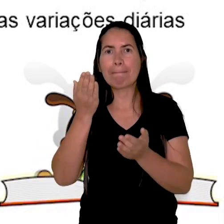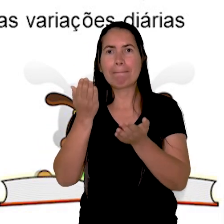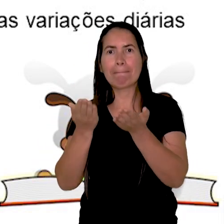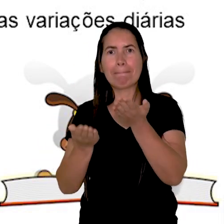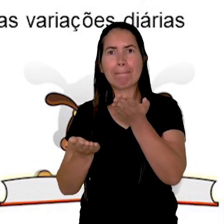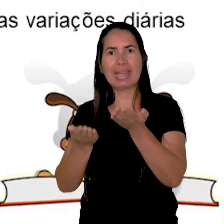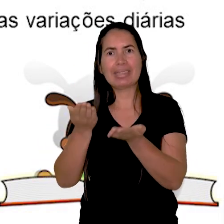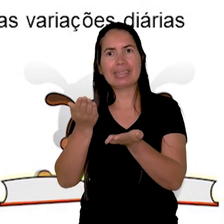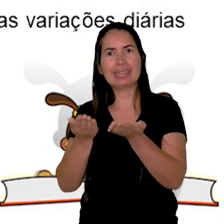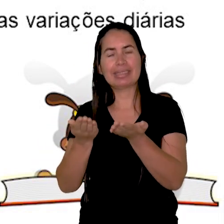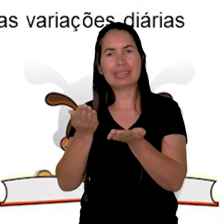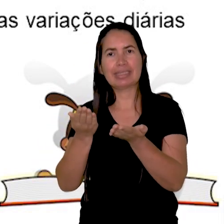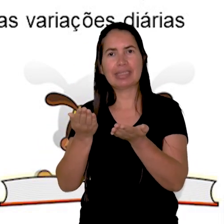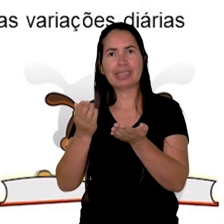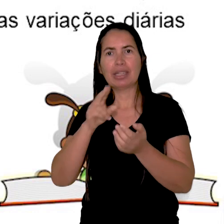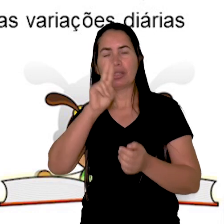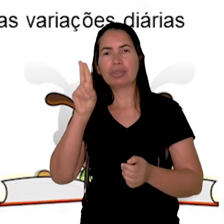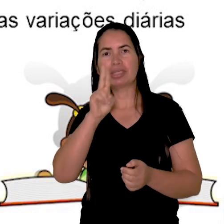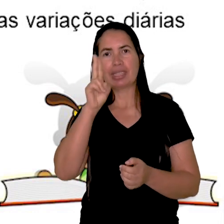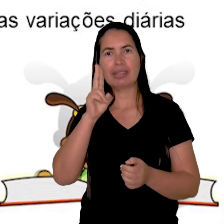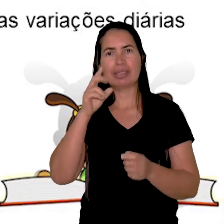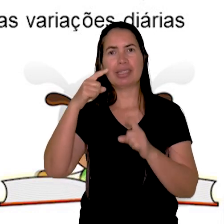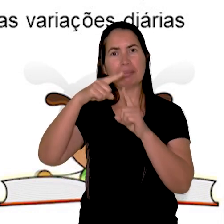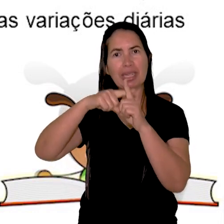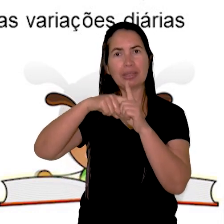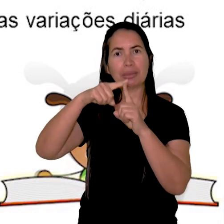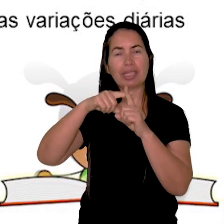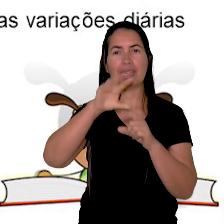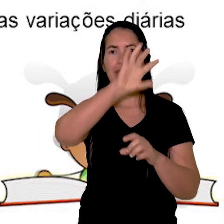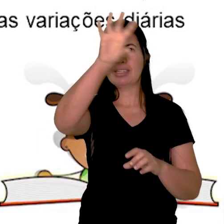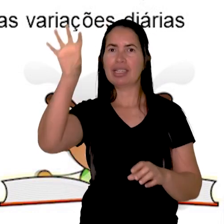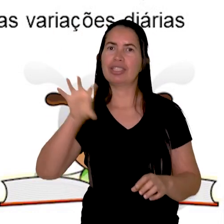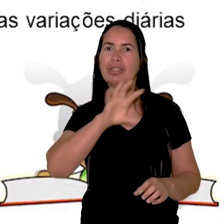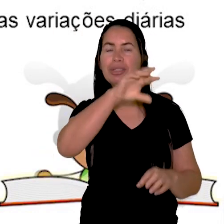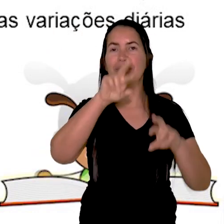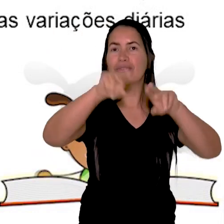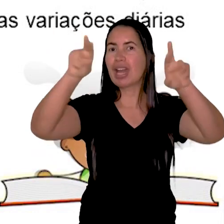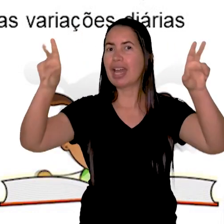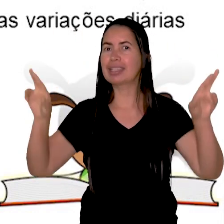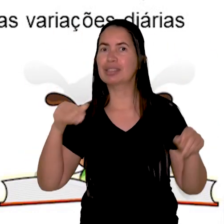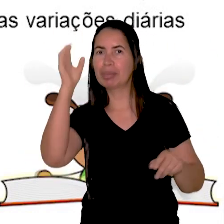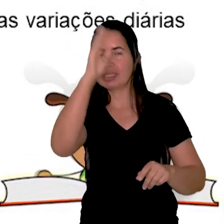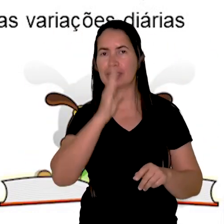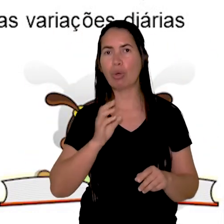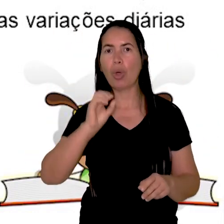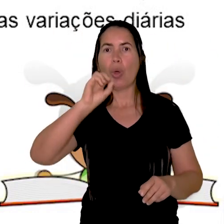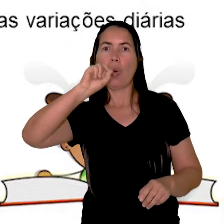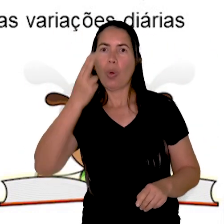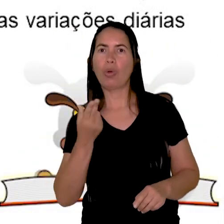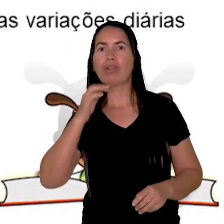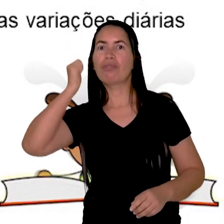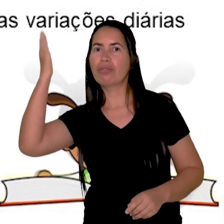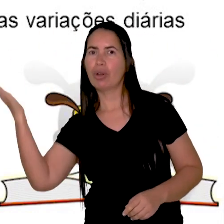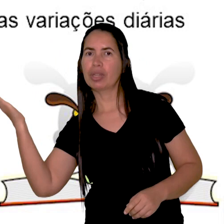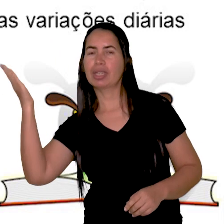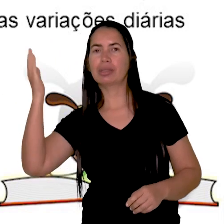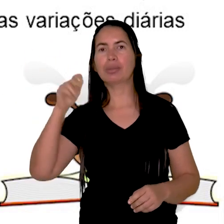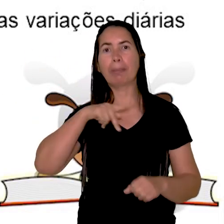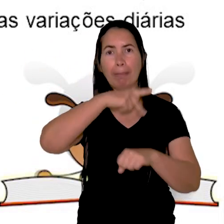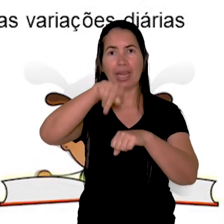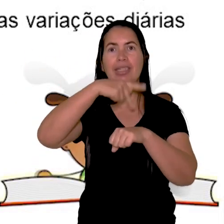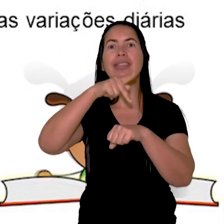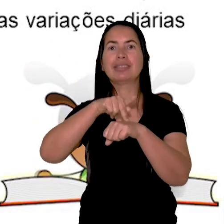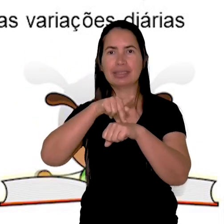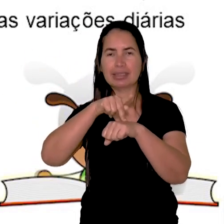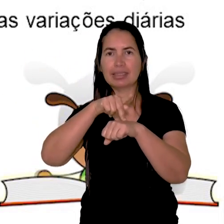em comparações de temperaturas em diferentes regiões do Brasil ou no exterior, ou ainda em discussões que